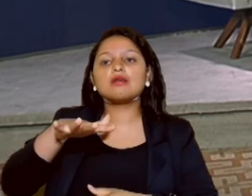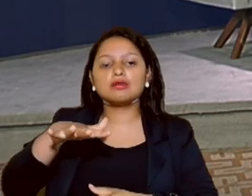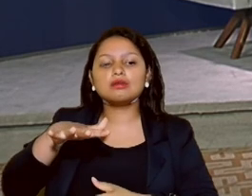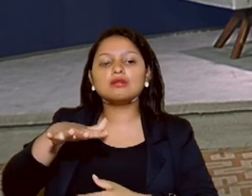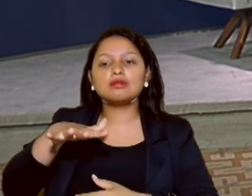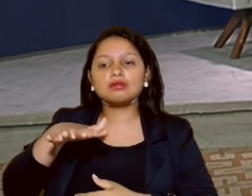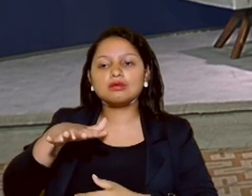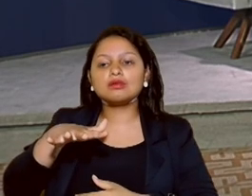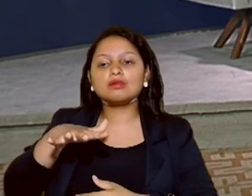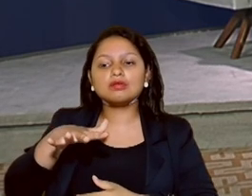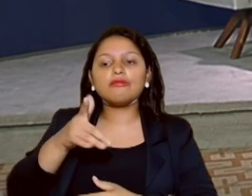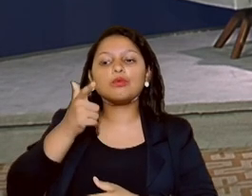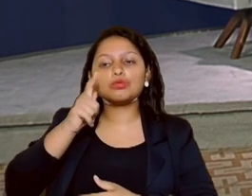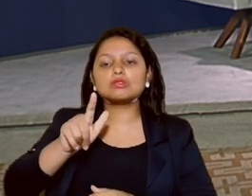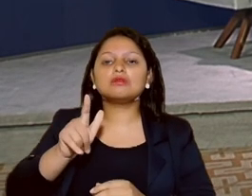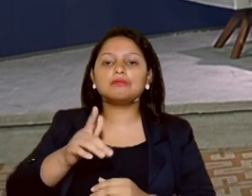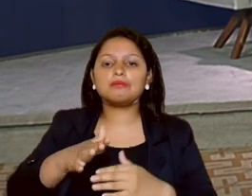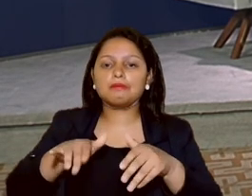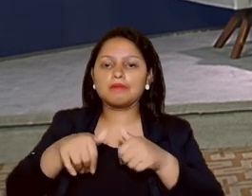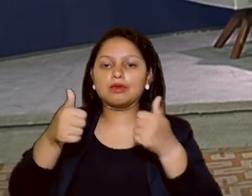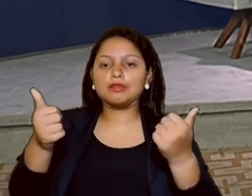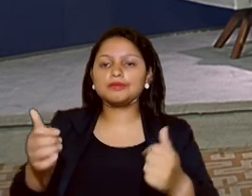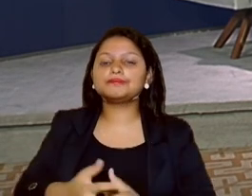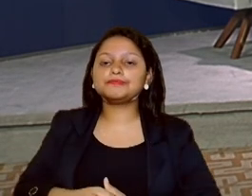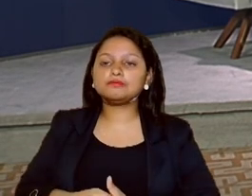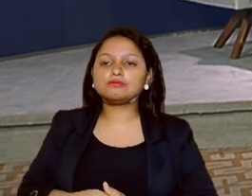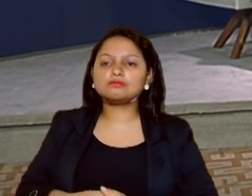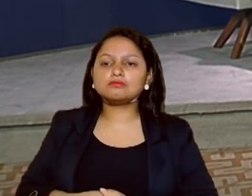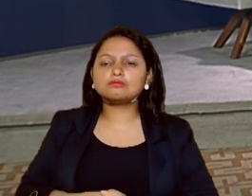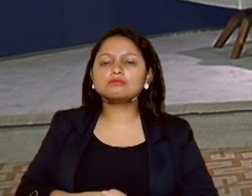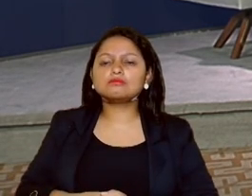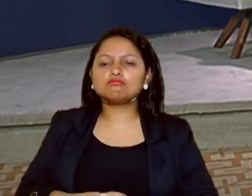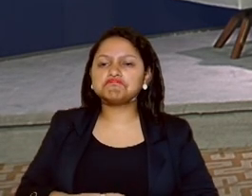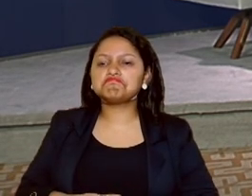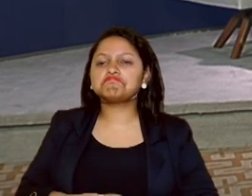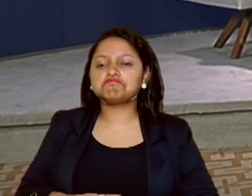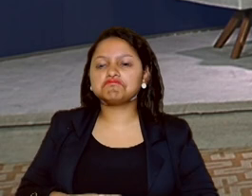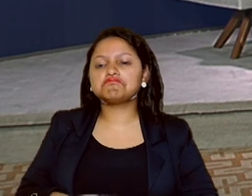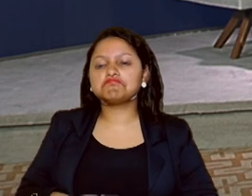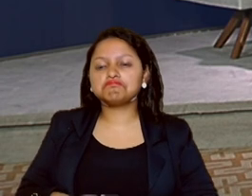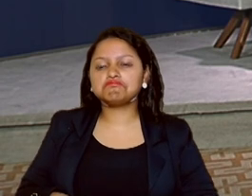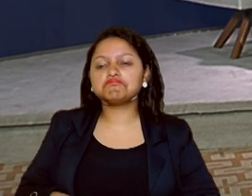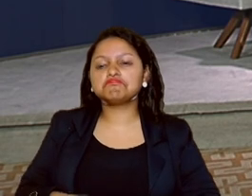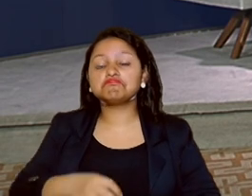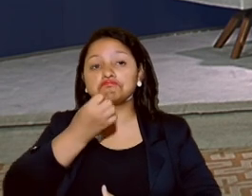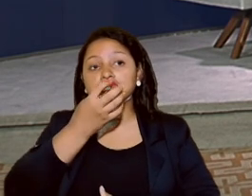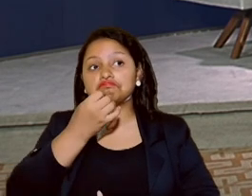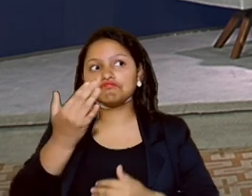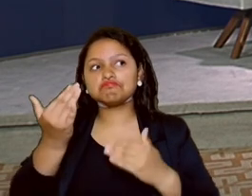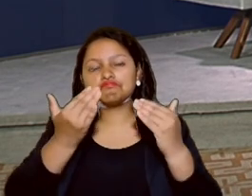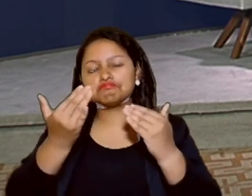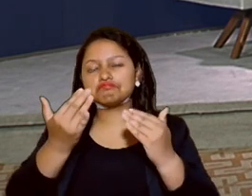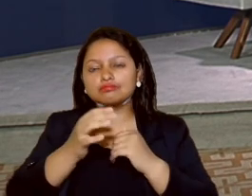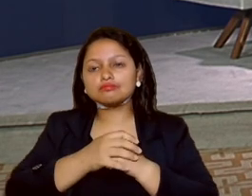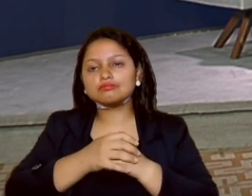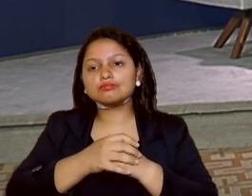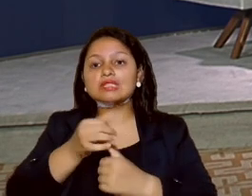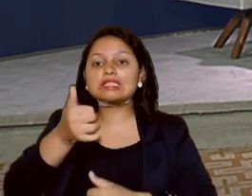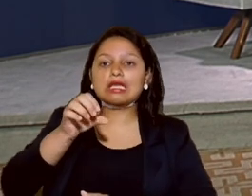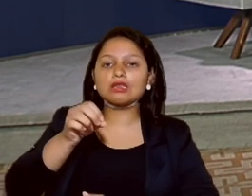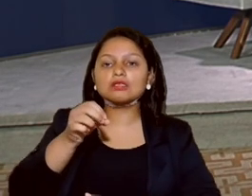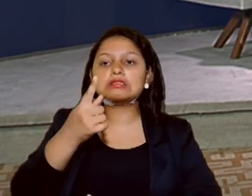muito bem disso fazendo uma analogia né quando a gente pegar 10 15 Anos Atrás